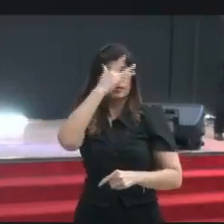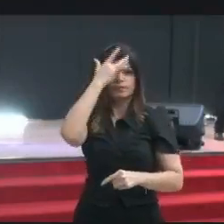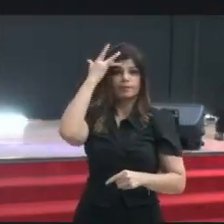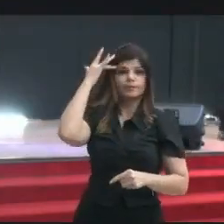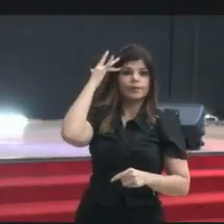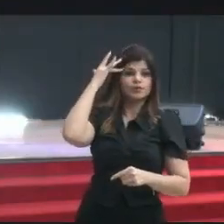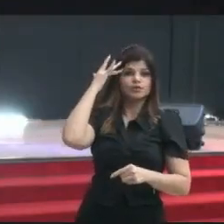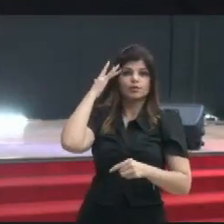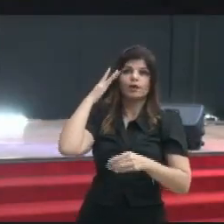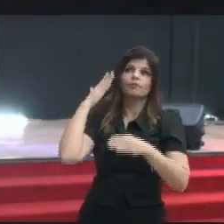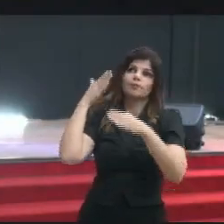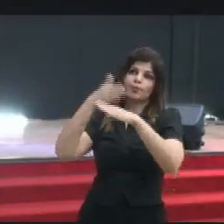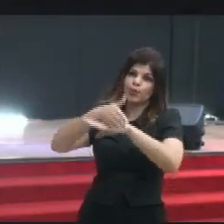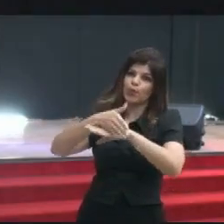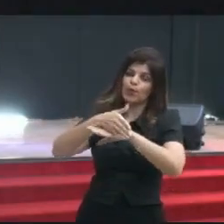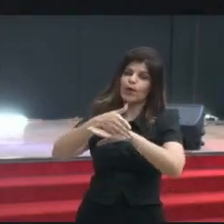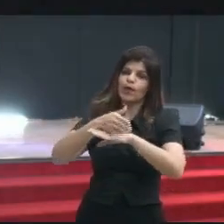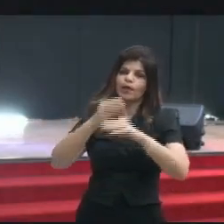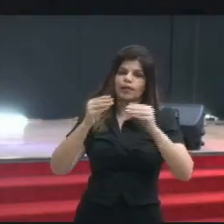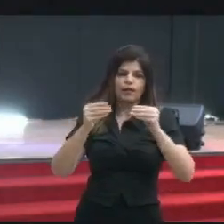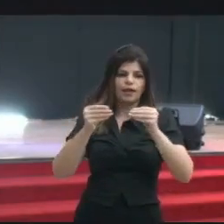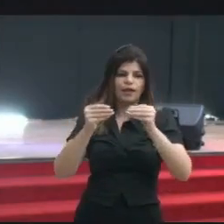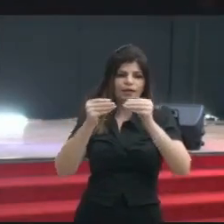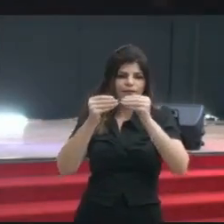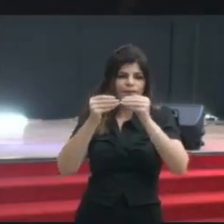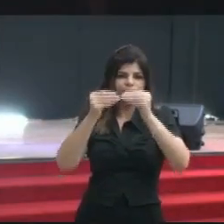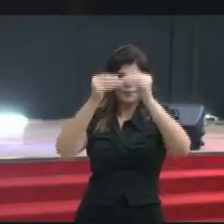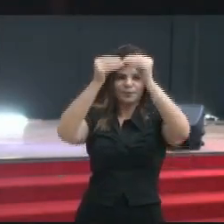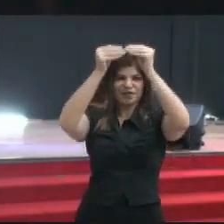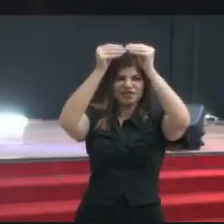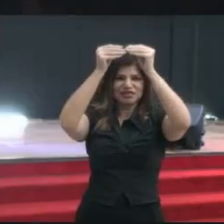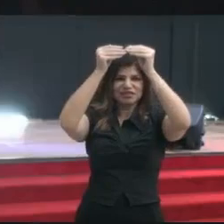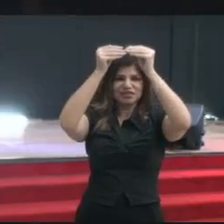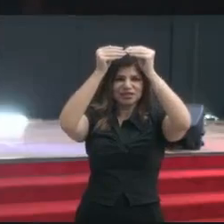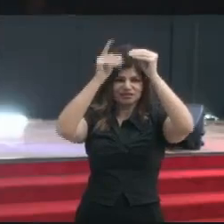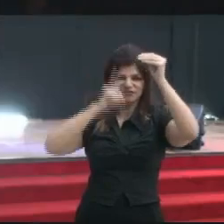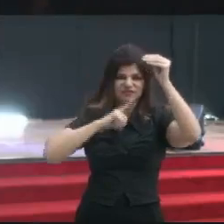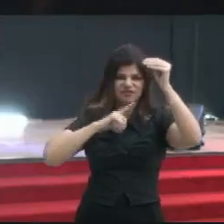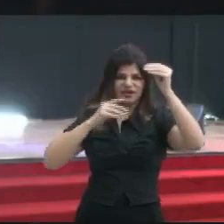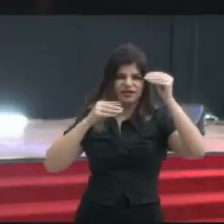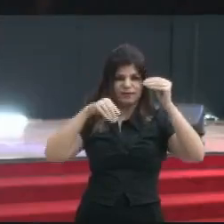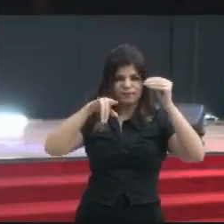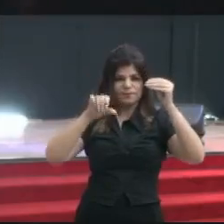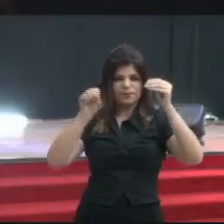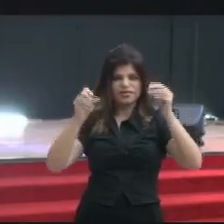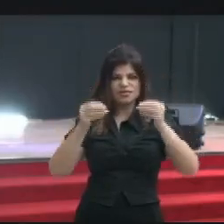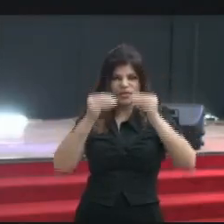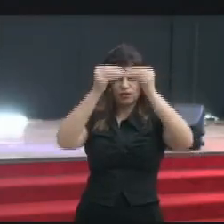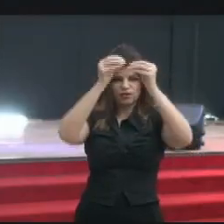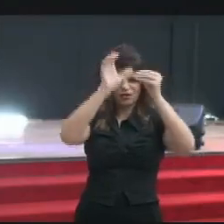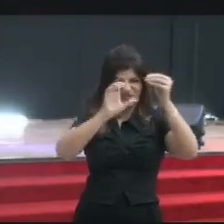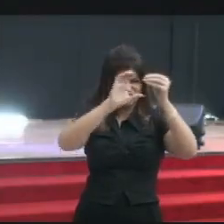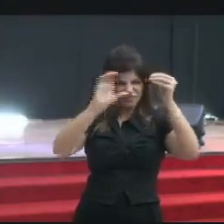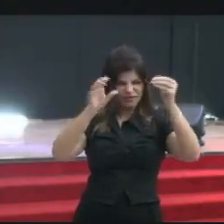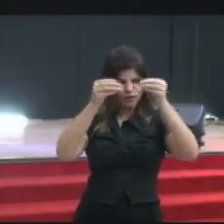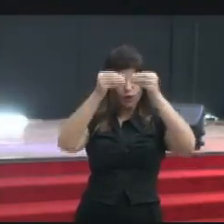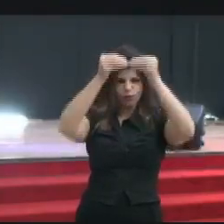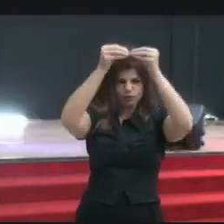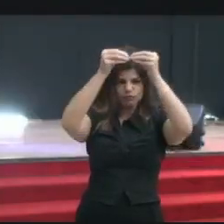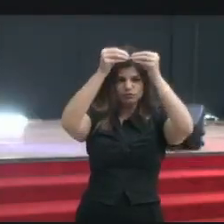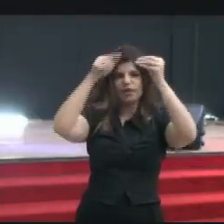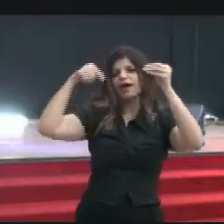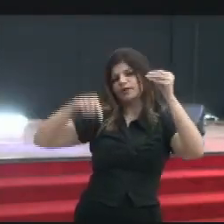tinham costume de ir na missa. Os evangélicos, irmão, com todo amor e carinho, aqui não tem, nessa igreja não